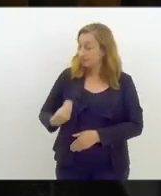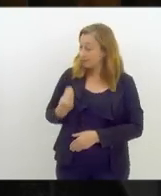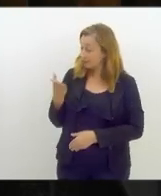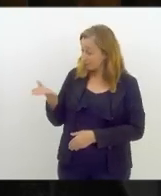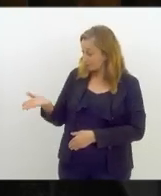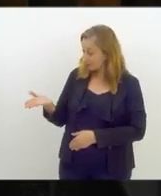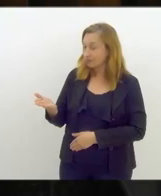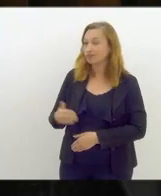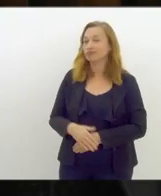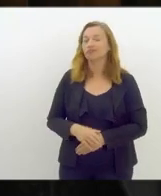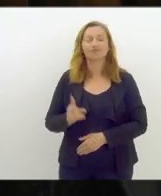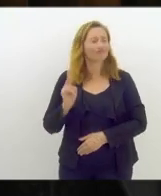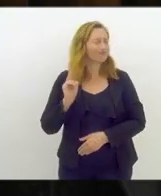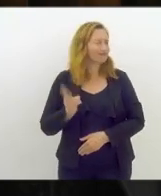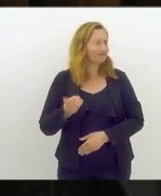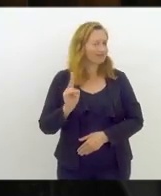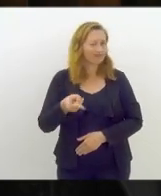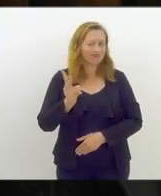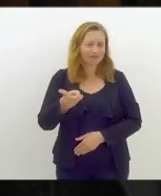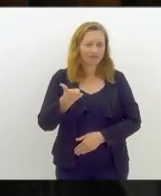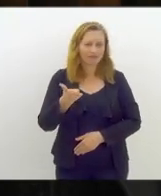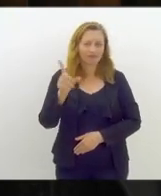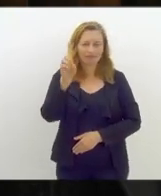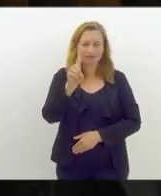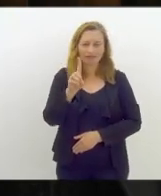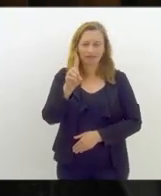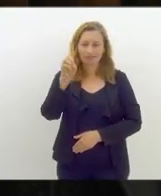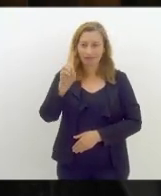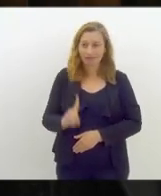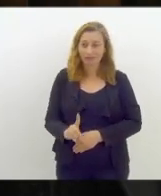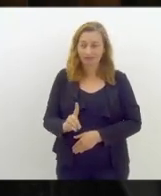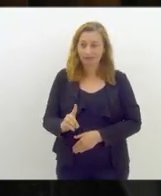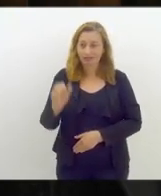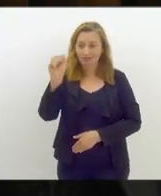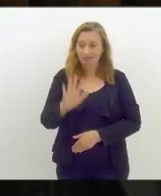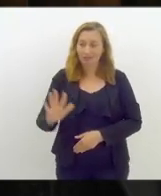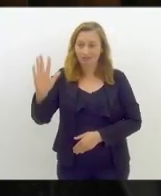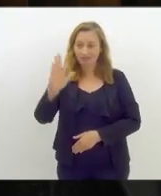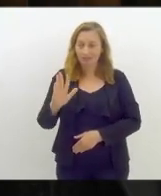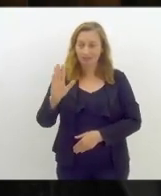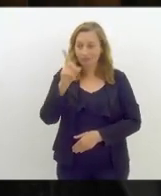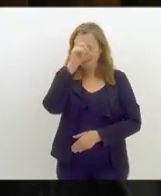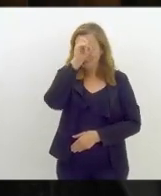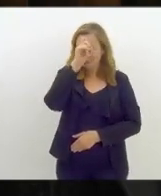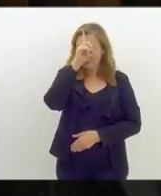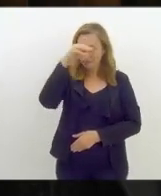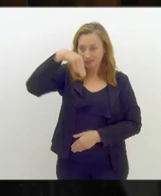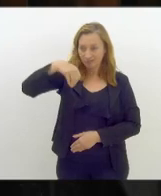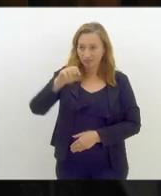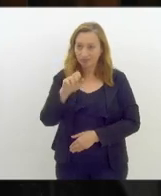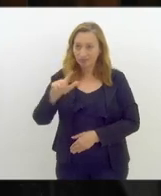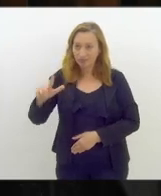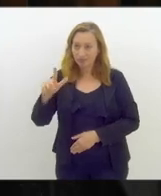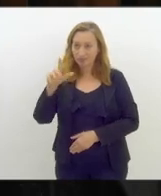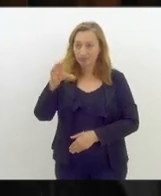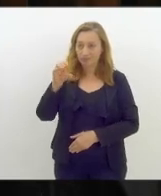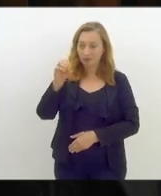presença, sempre diretor-geral do Hospital Miguel Couto. Deputada,